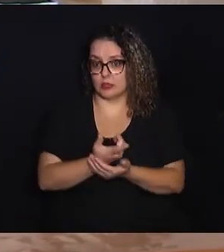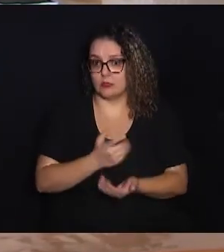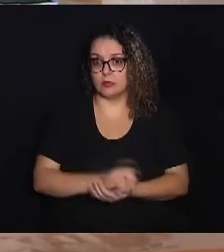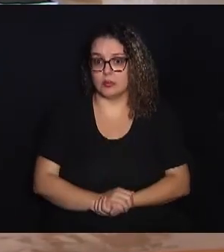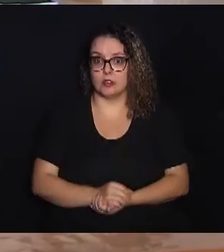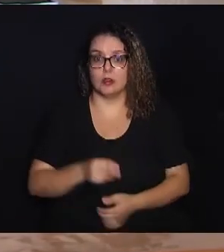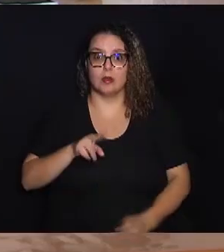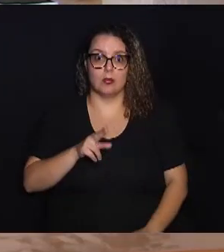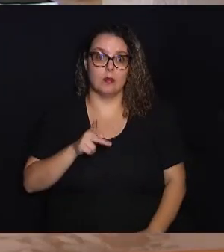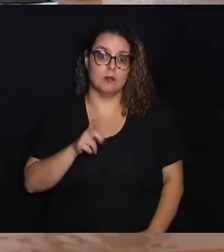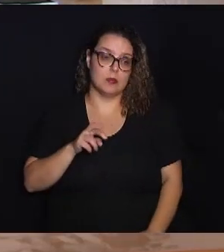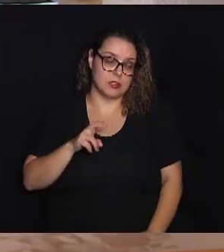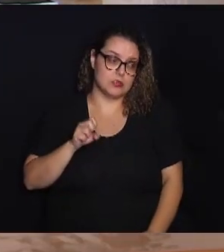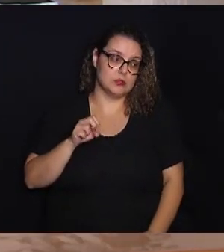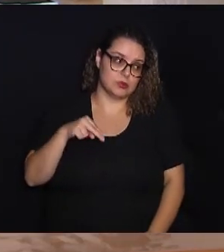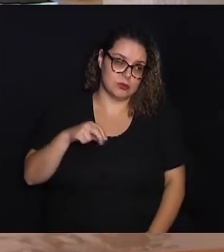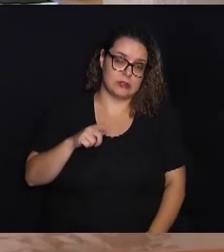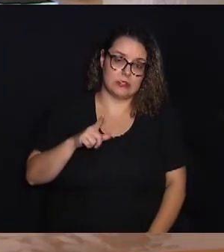Perfeito.